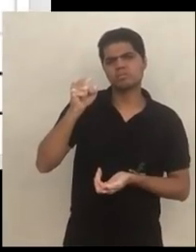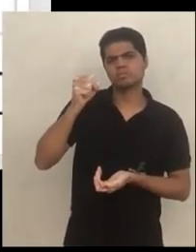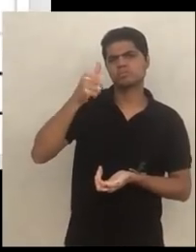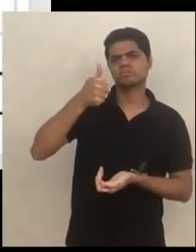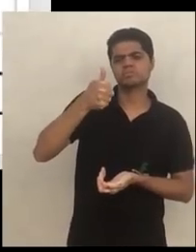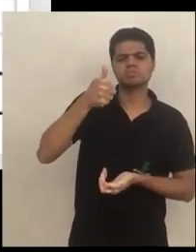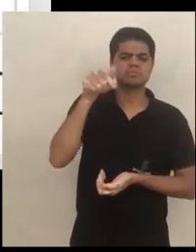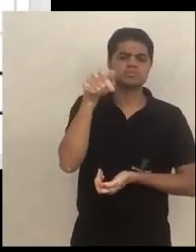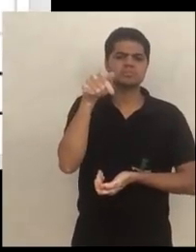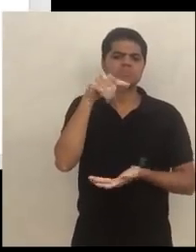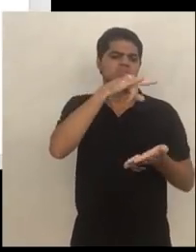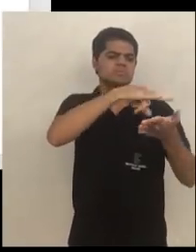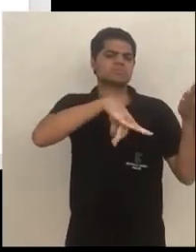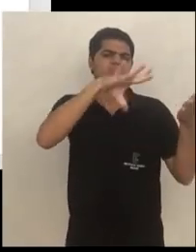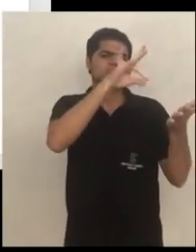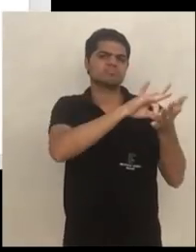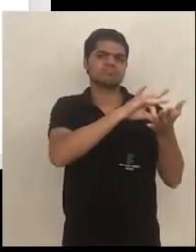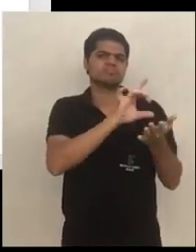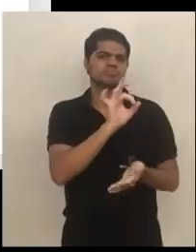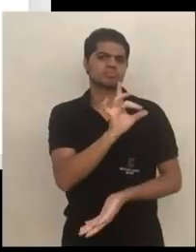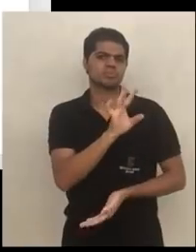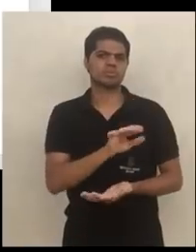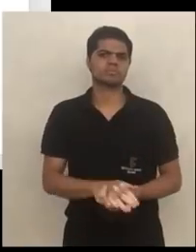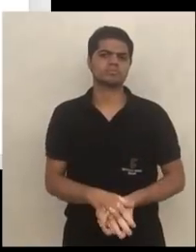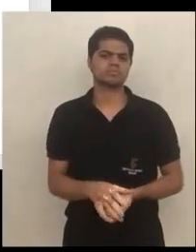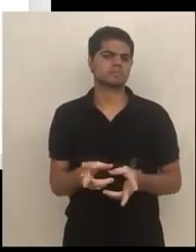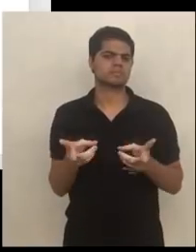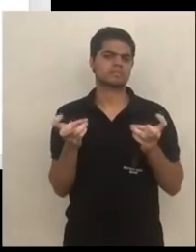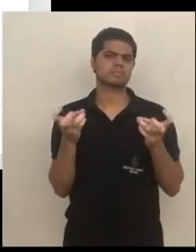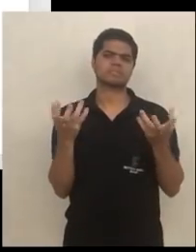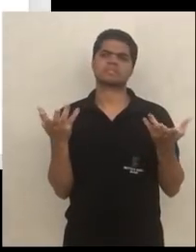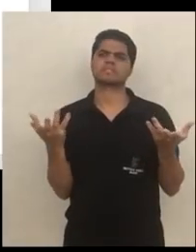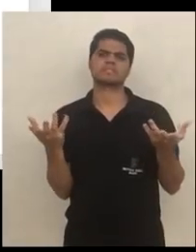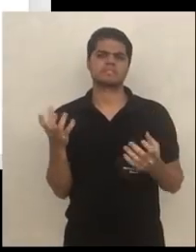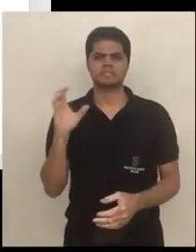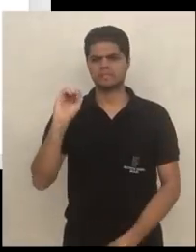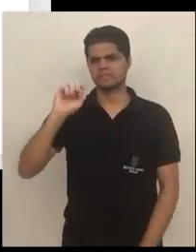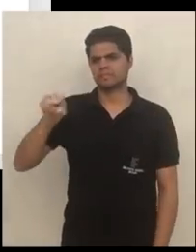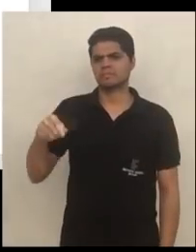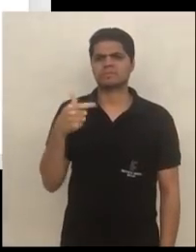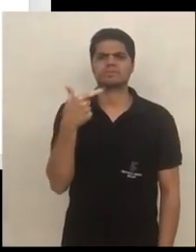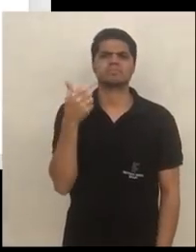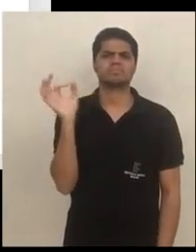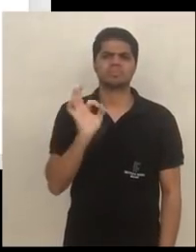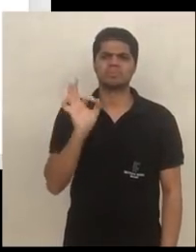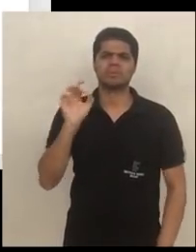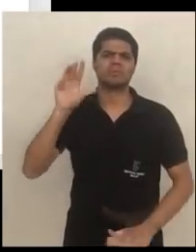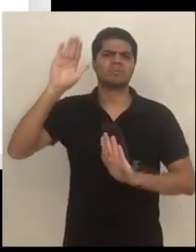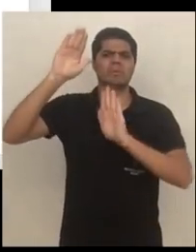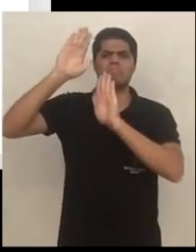817 agricultores certificados. Isso representa o quê? Nem 0,2%